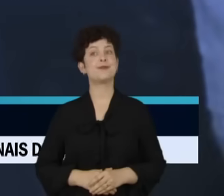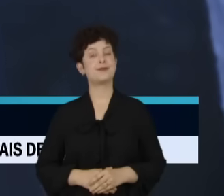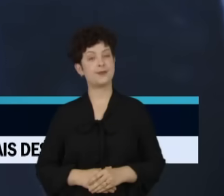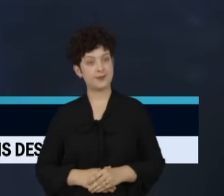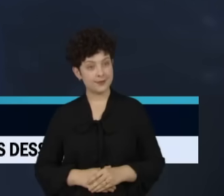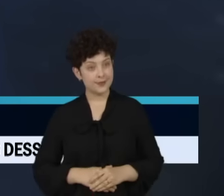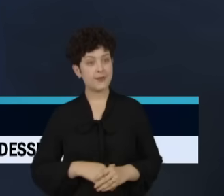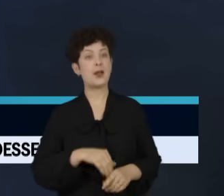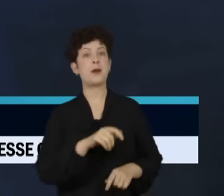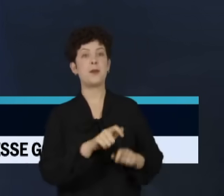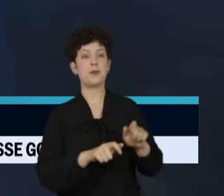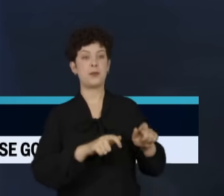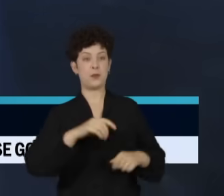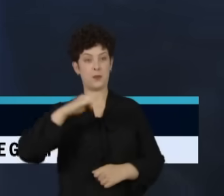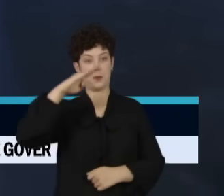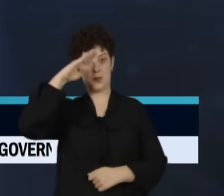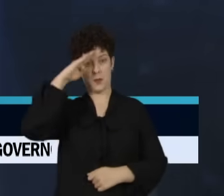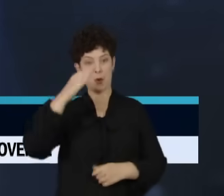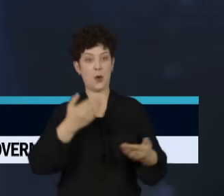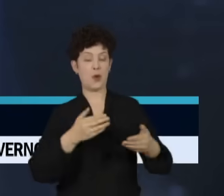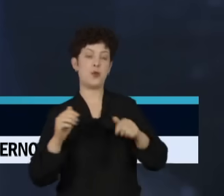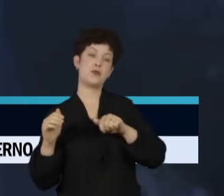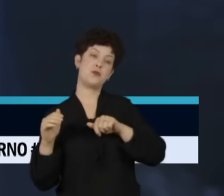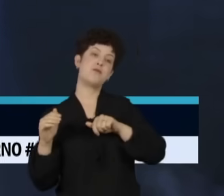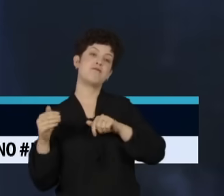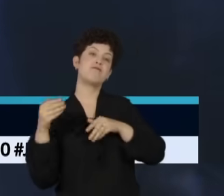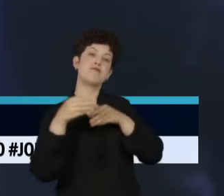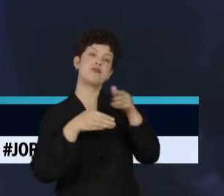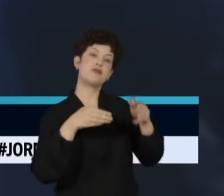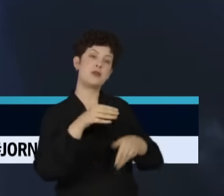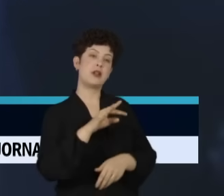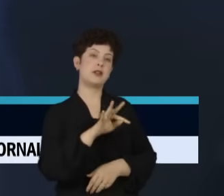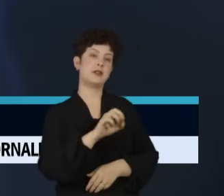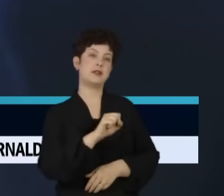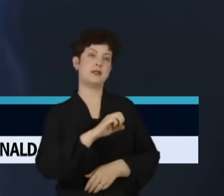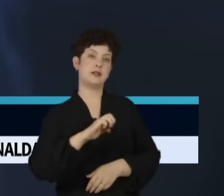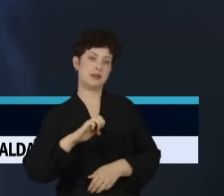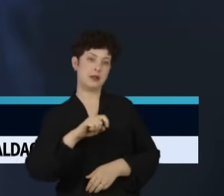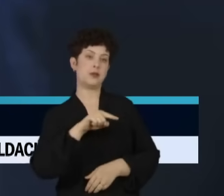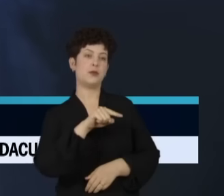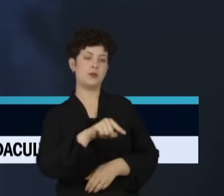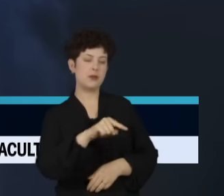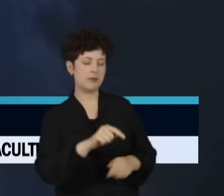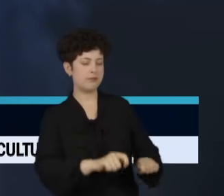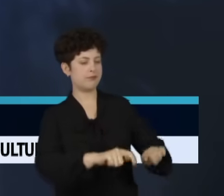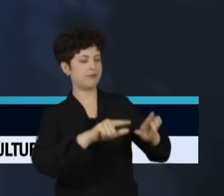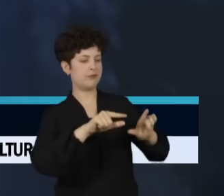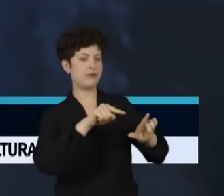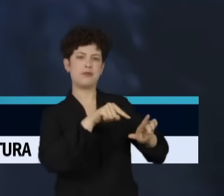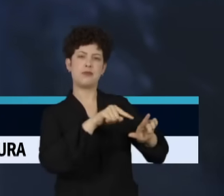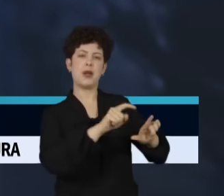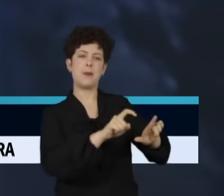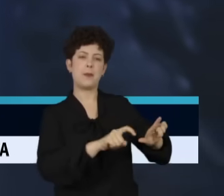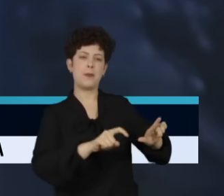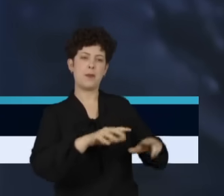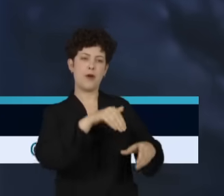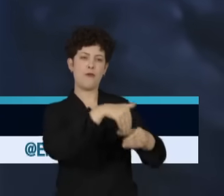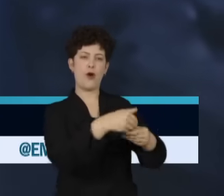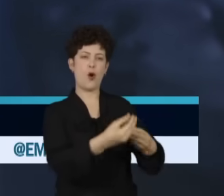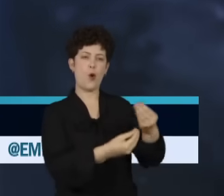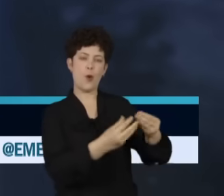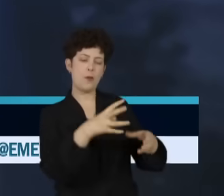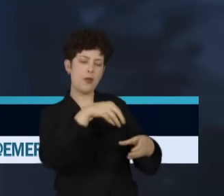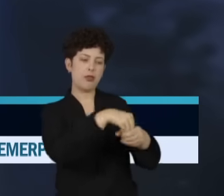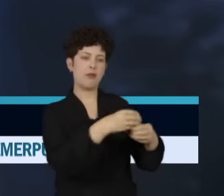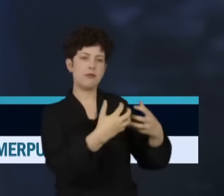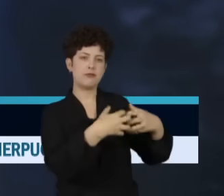Integrantes das Forças Armadas foram hoje ao TSE para verificar o código fonte das urnas eletrônicas. A inspeção aconteceu depois de